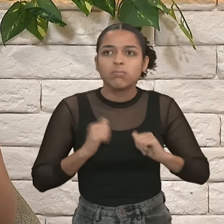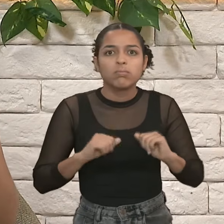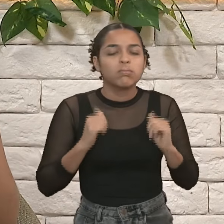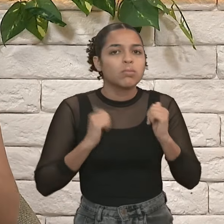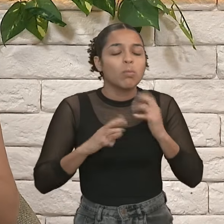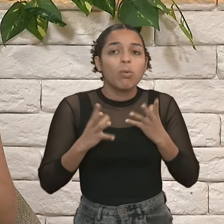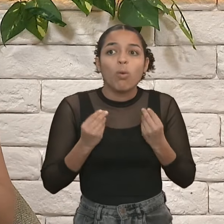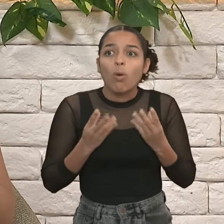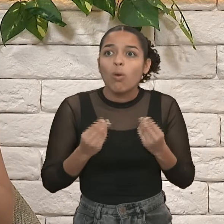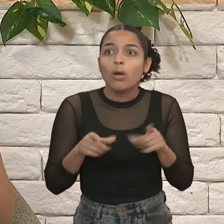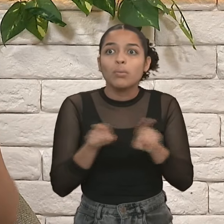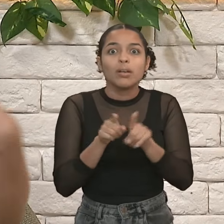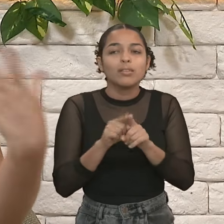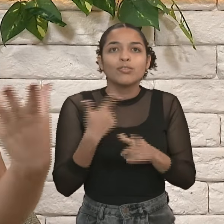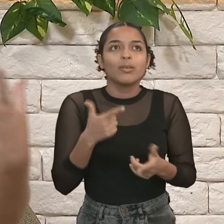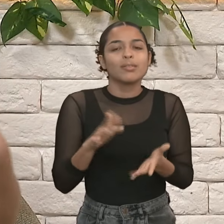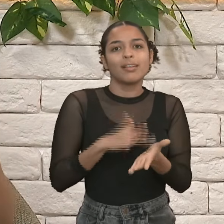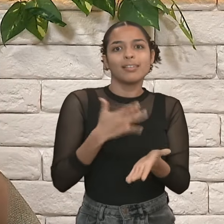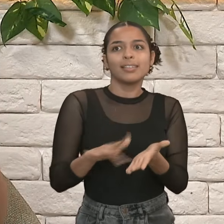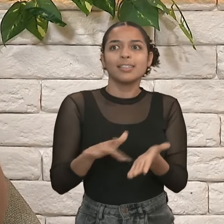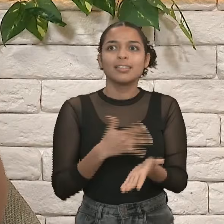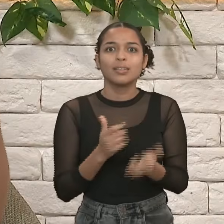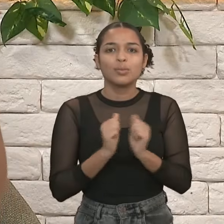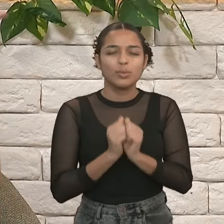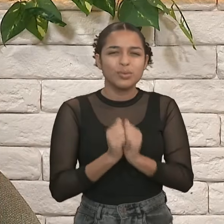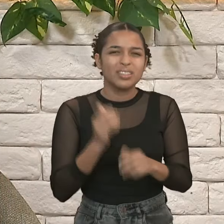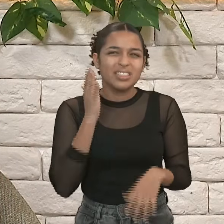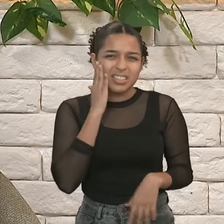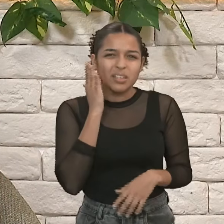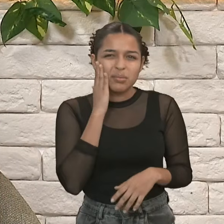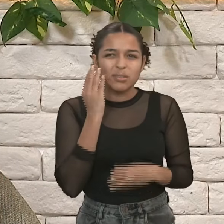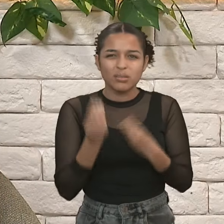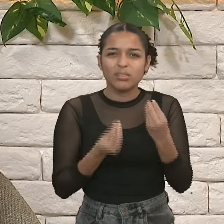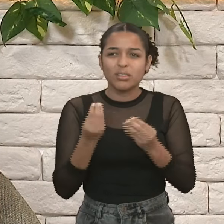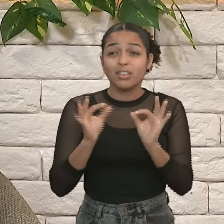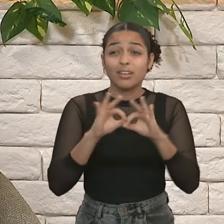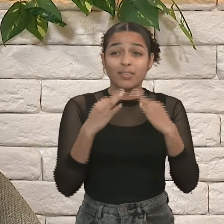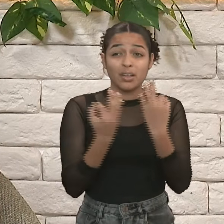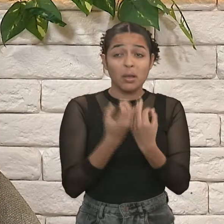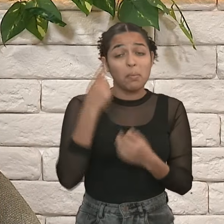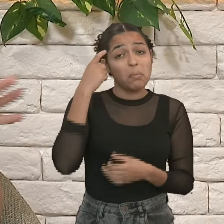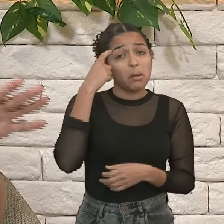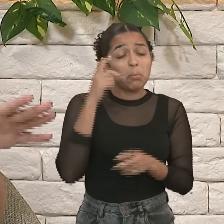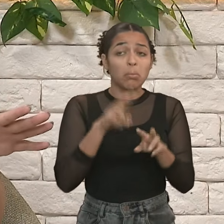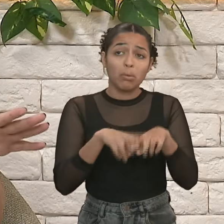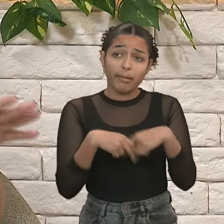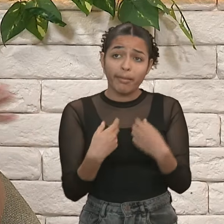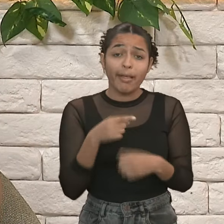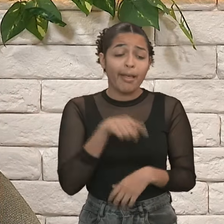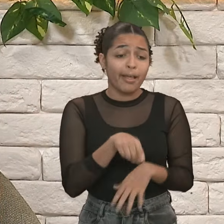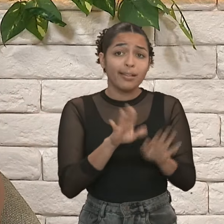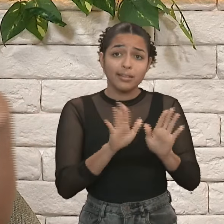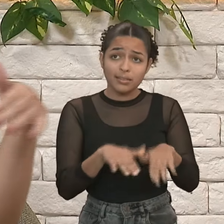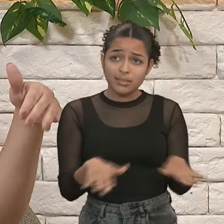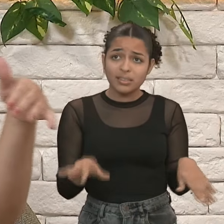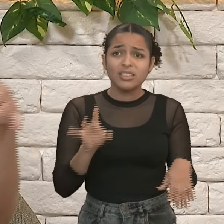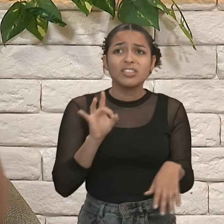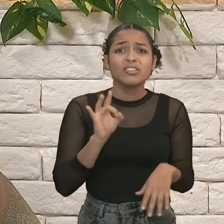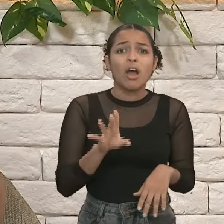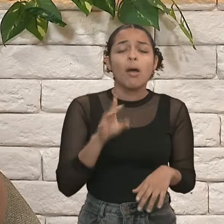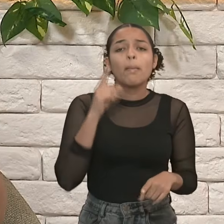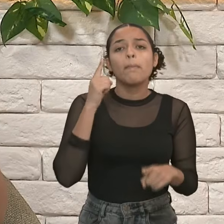celular, e aí a família ou a escola sempre pensa no uso individual da criança e a gente diz, calma, vamos pensar no